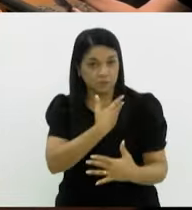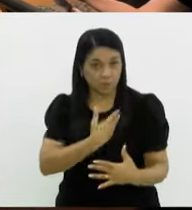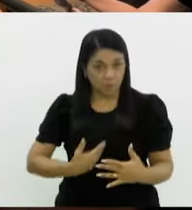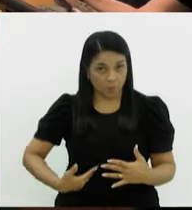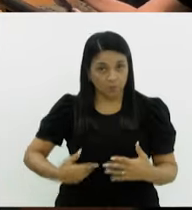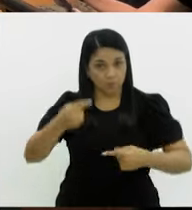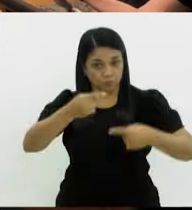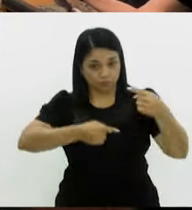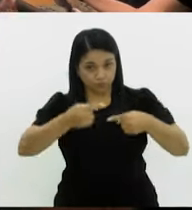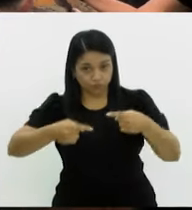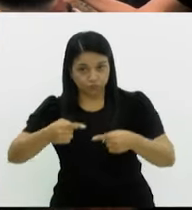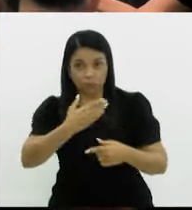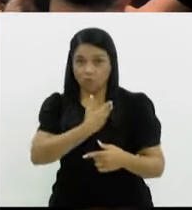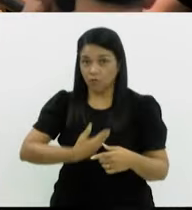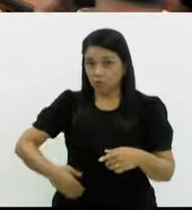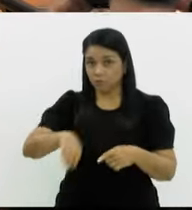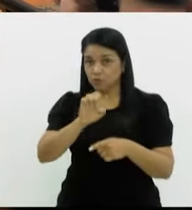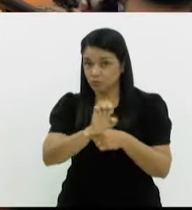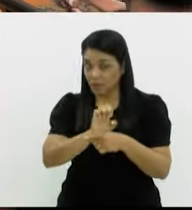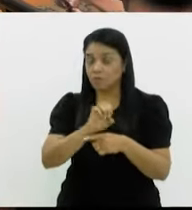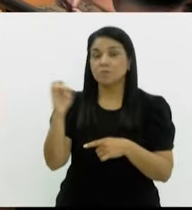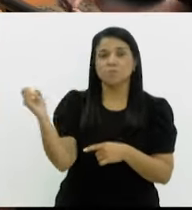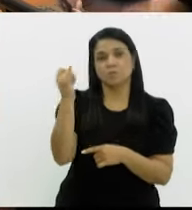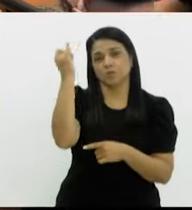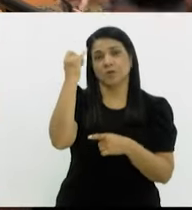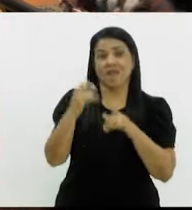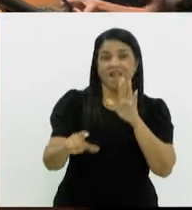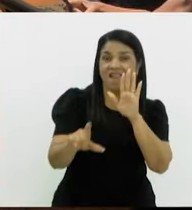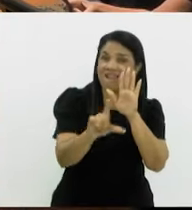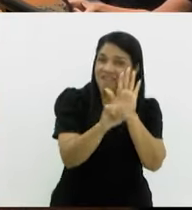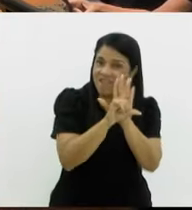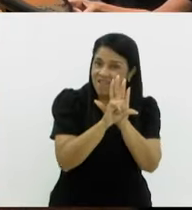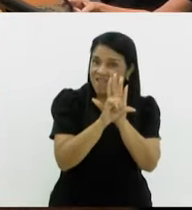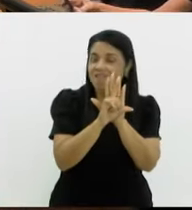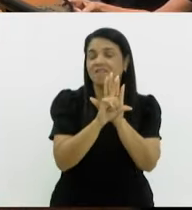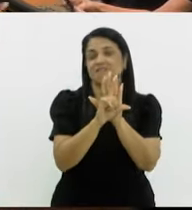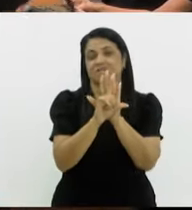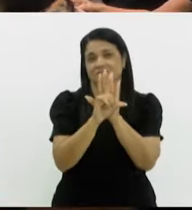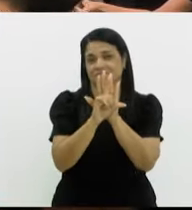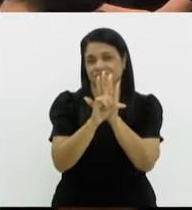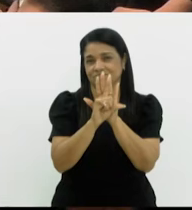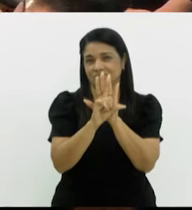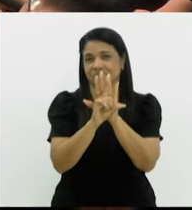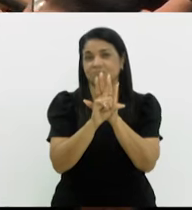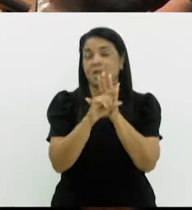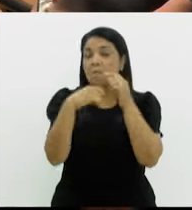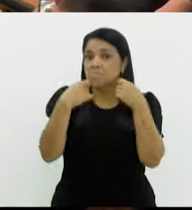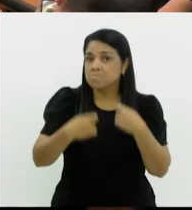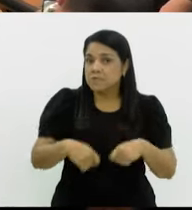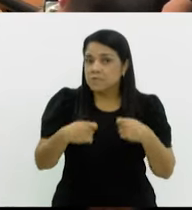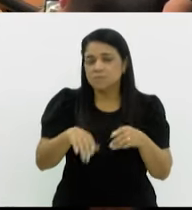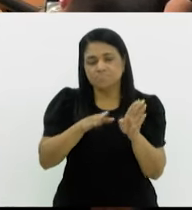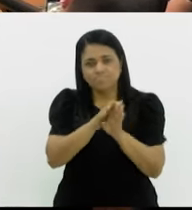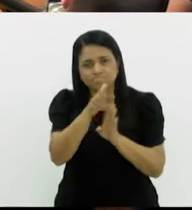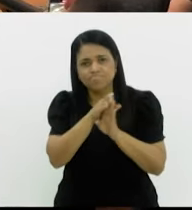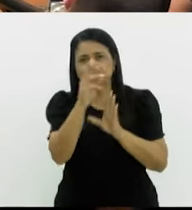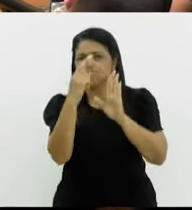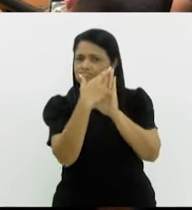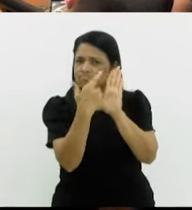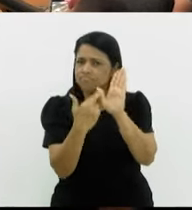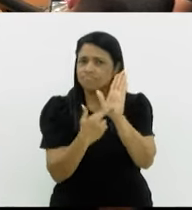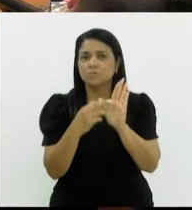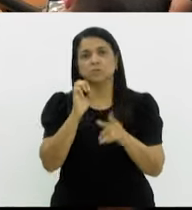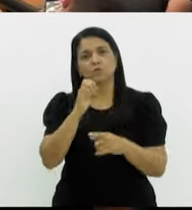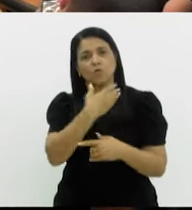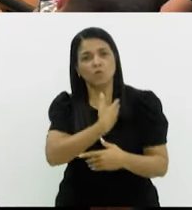com o governo do Estado é importante, porque é uma lei que certamente vai carecer de uma regulamentação do governo do Estado. E,